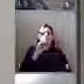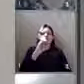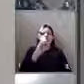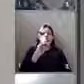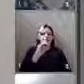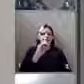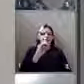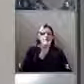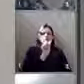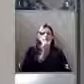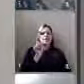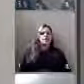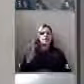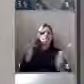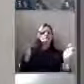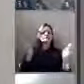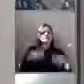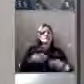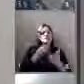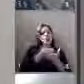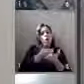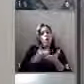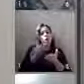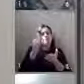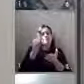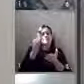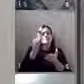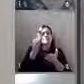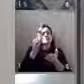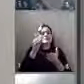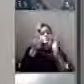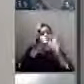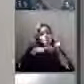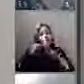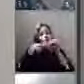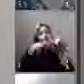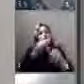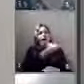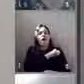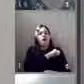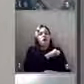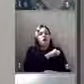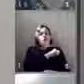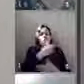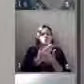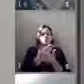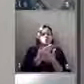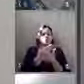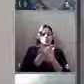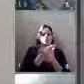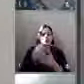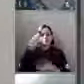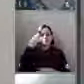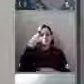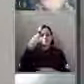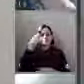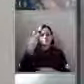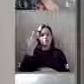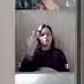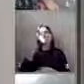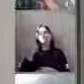480 palavras possam já começar a ajudar os alunos de língua espanhola no Brasil. É isso que eu